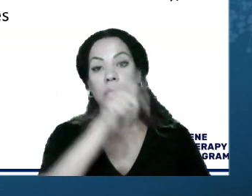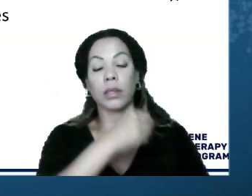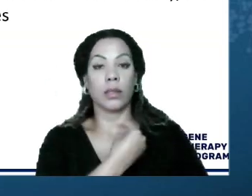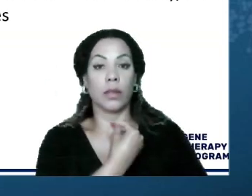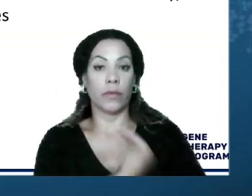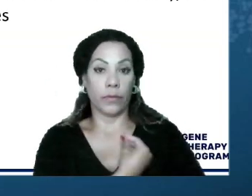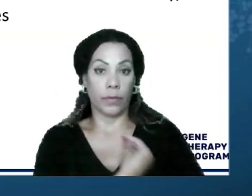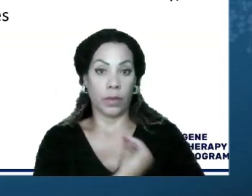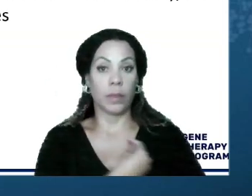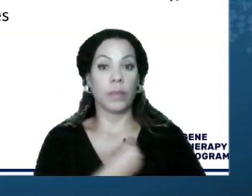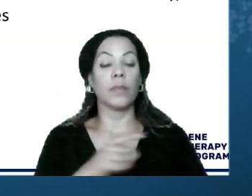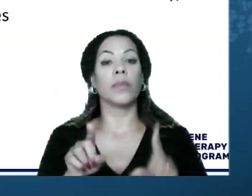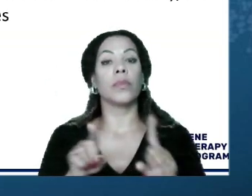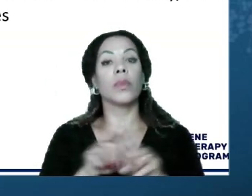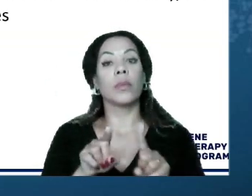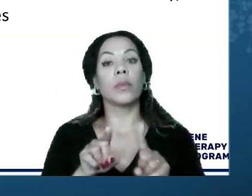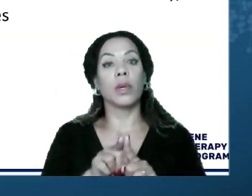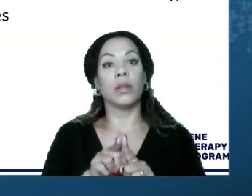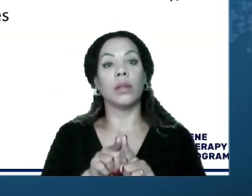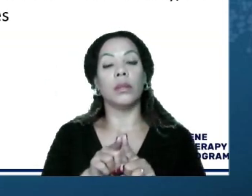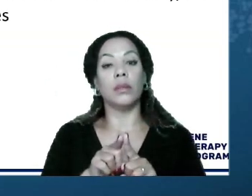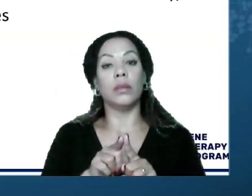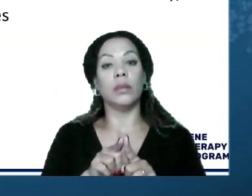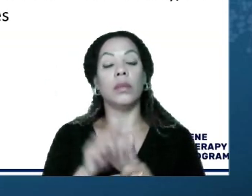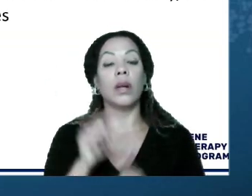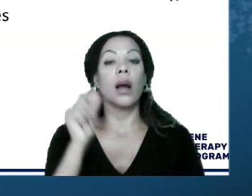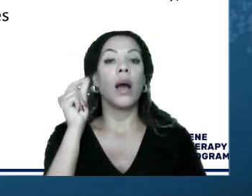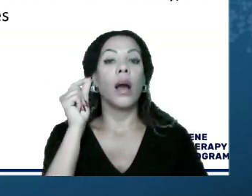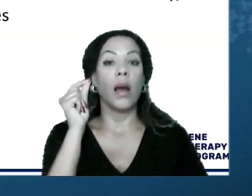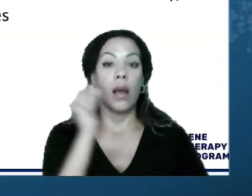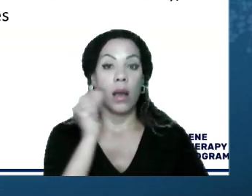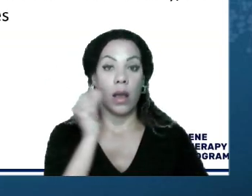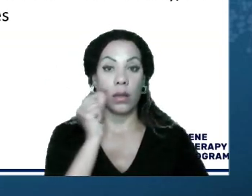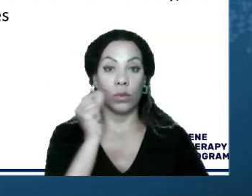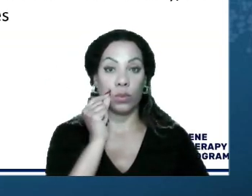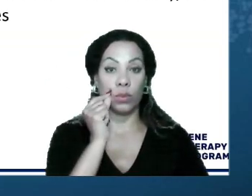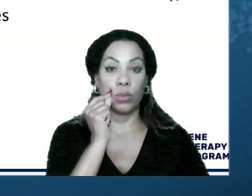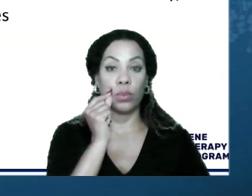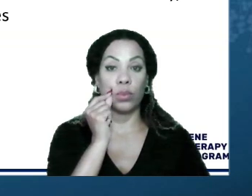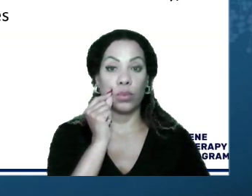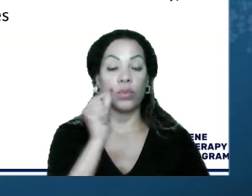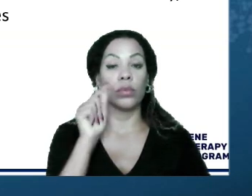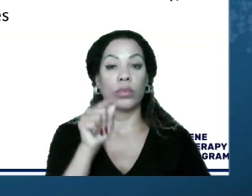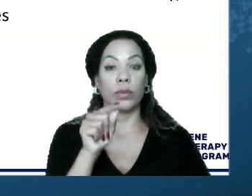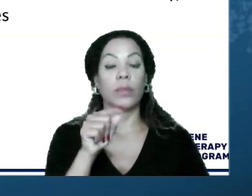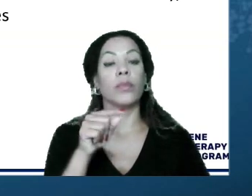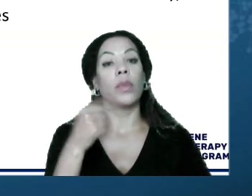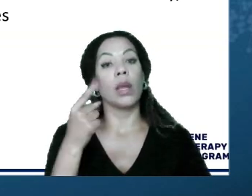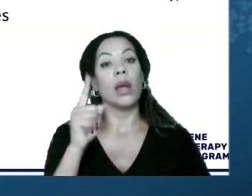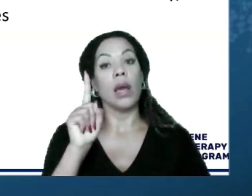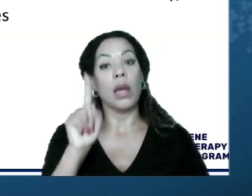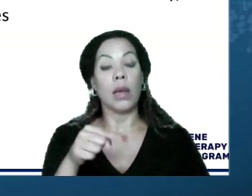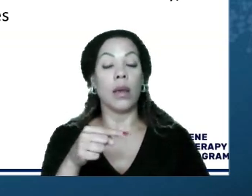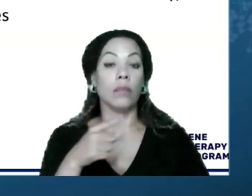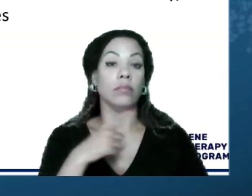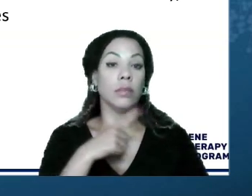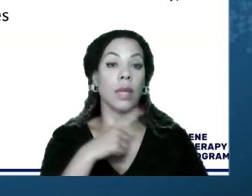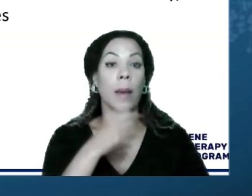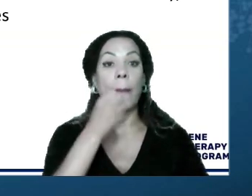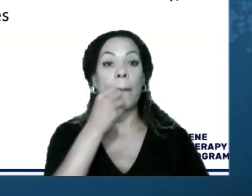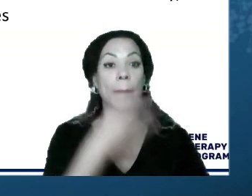sobrevivência e em ratos. Então, isso é tem uma